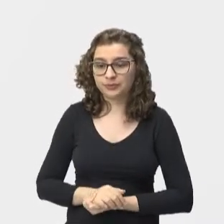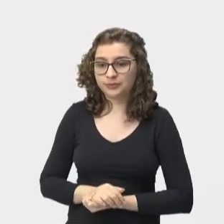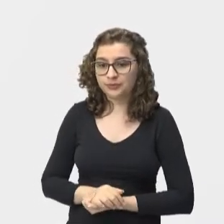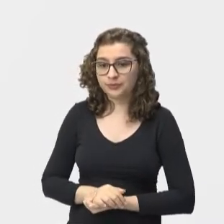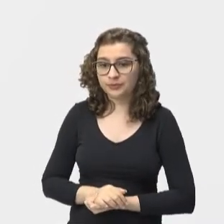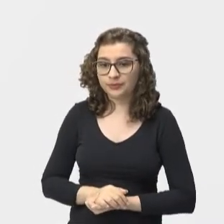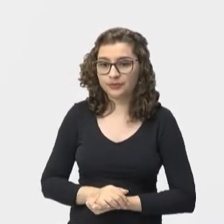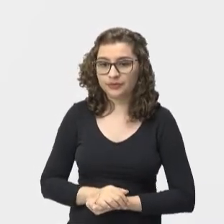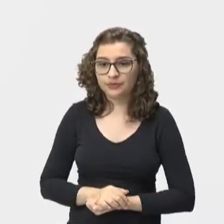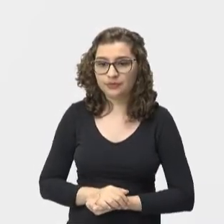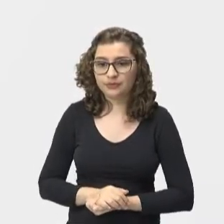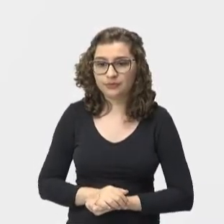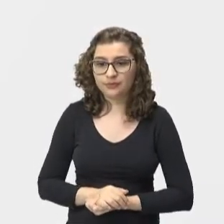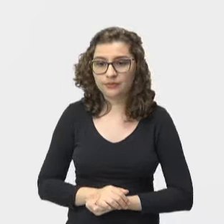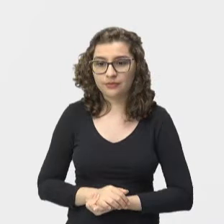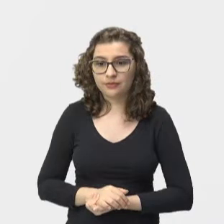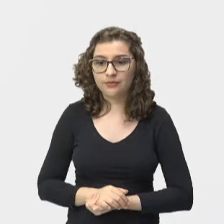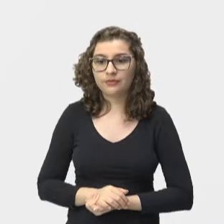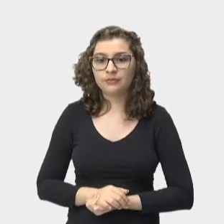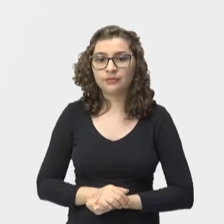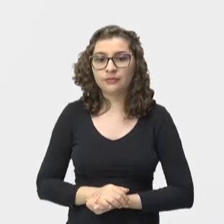isso? Muito bem.